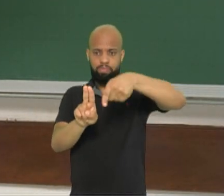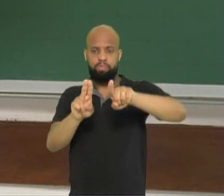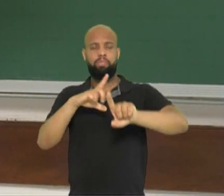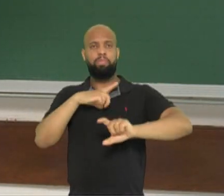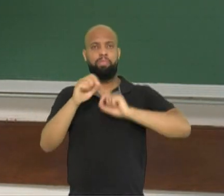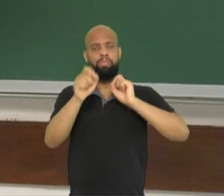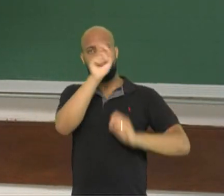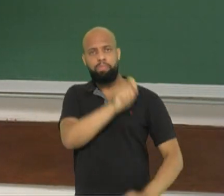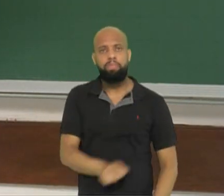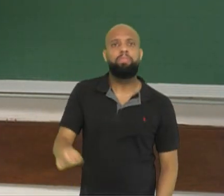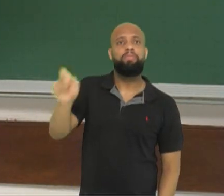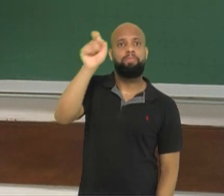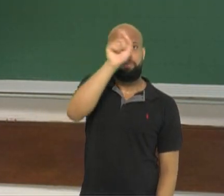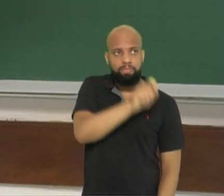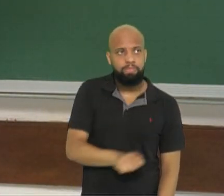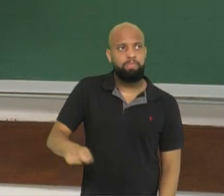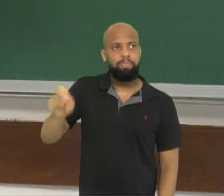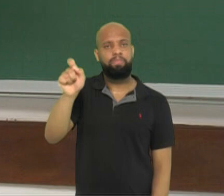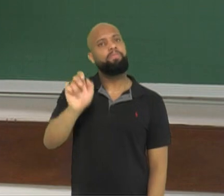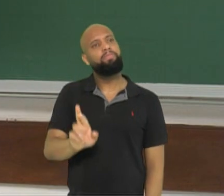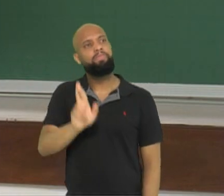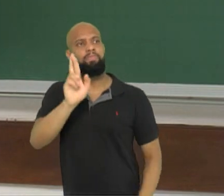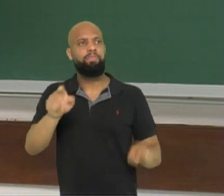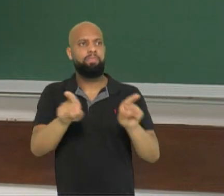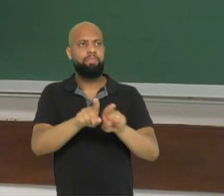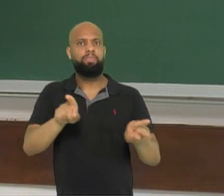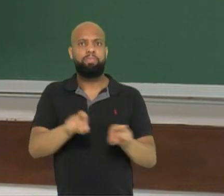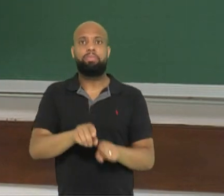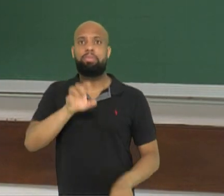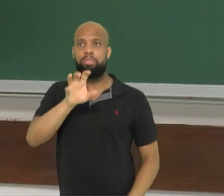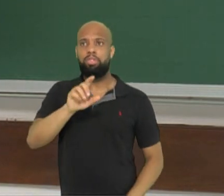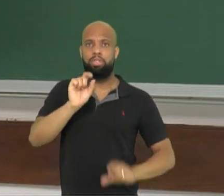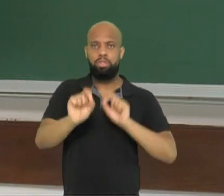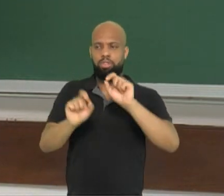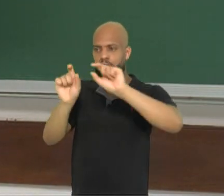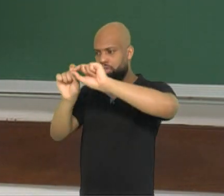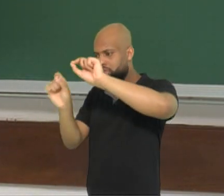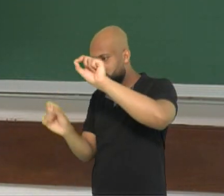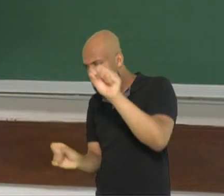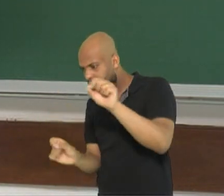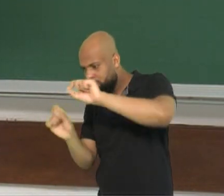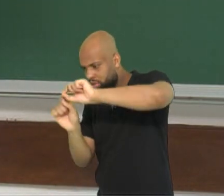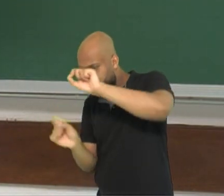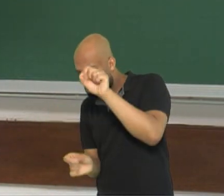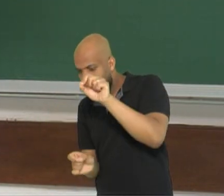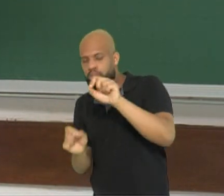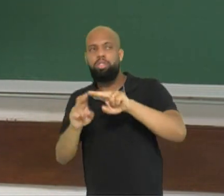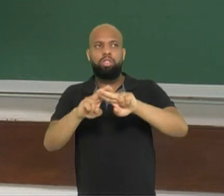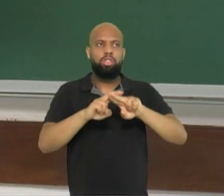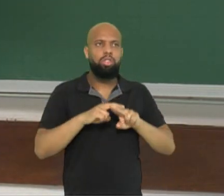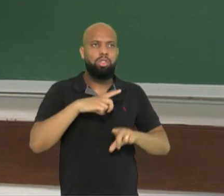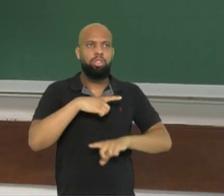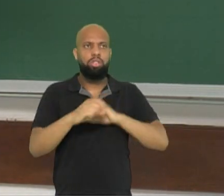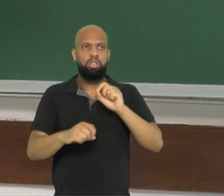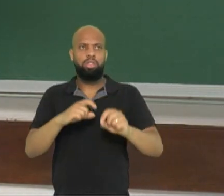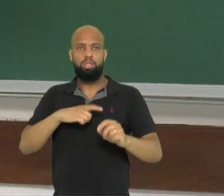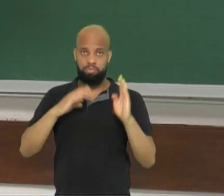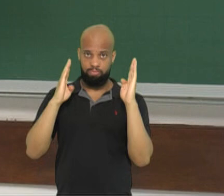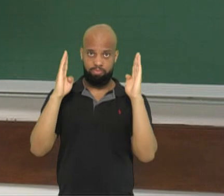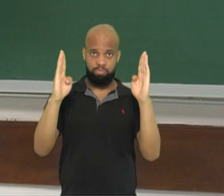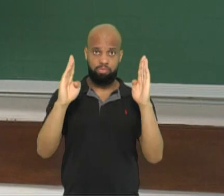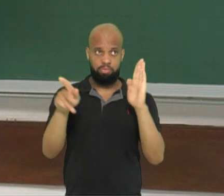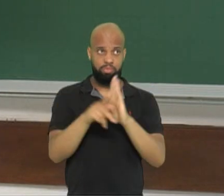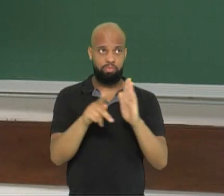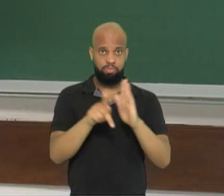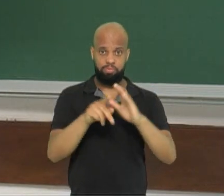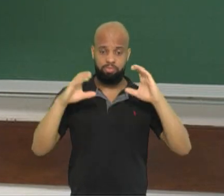dando as voltas e representando esses arcos côngruos, né? Então, por isso, nós temos o período da